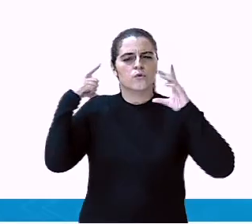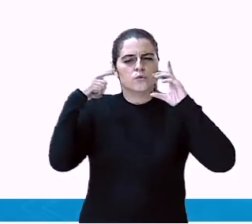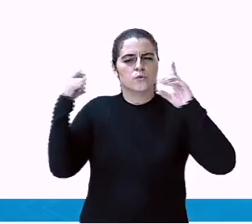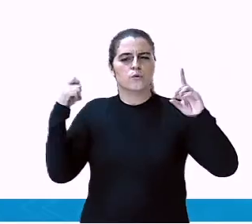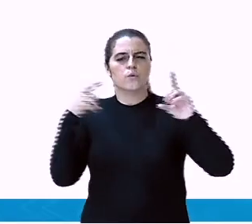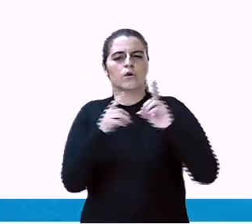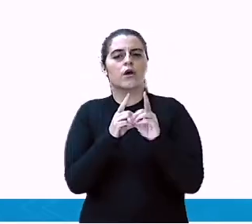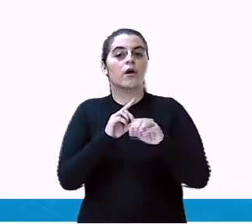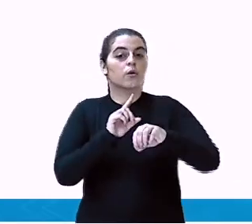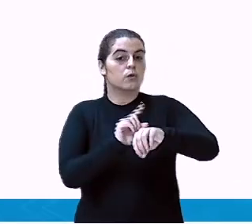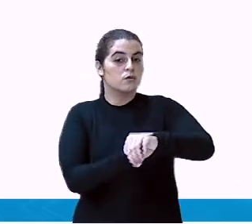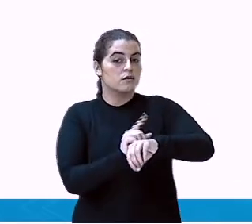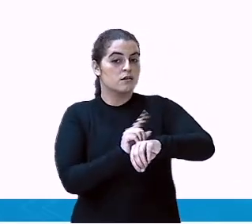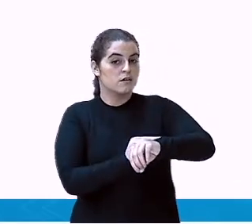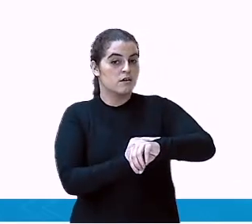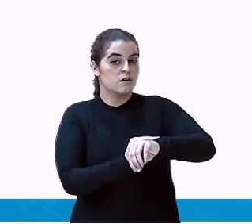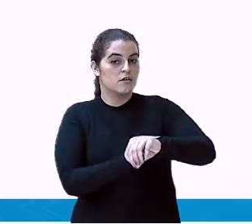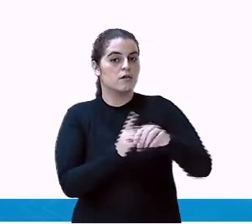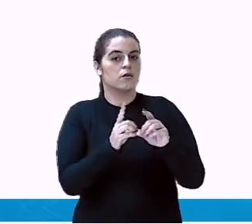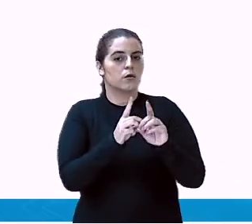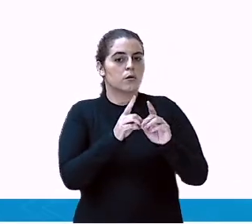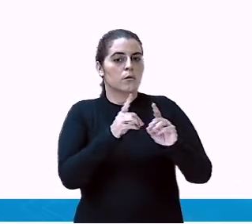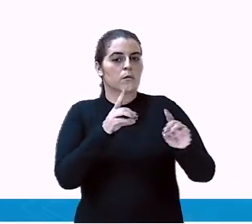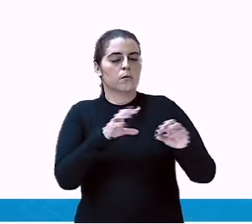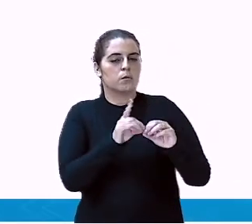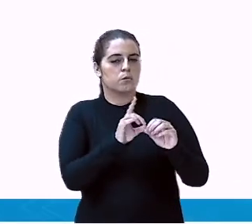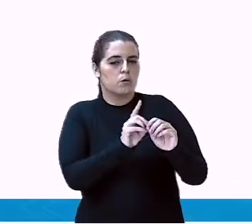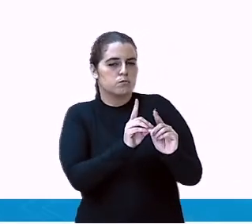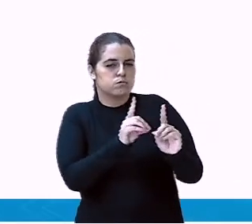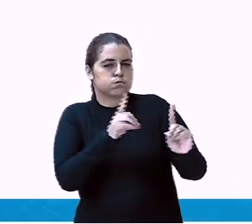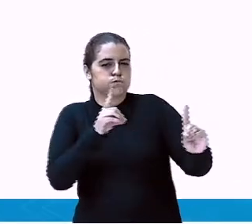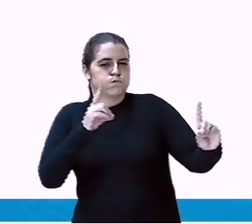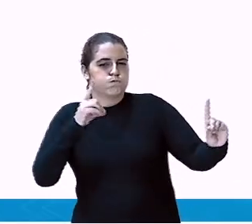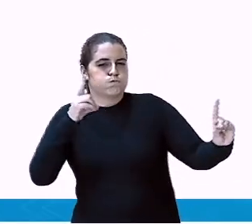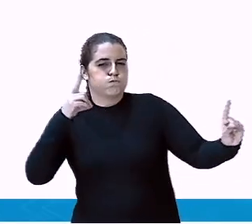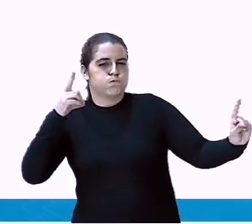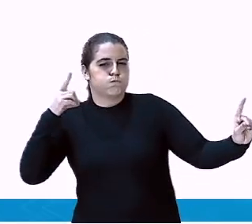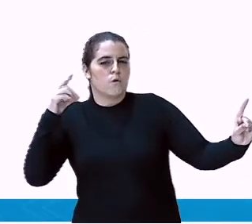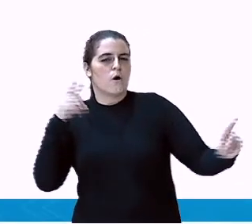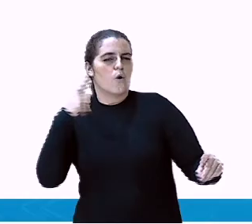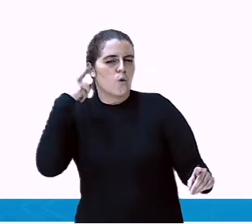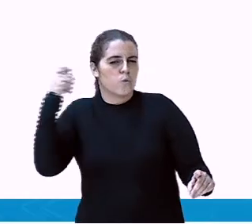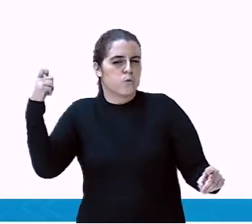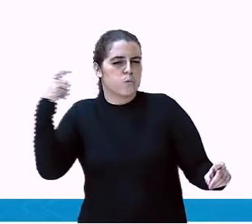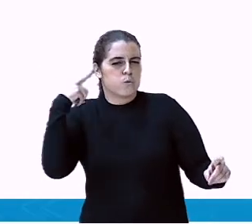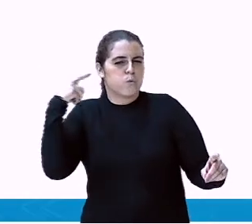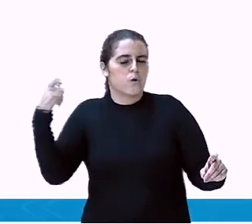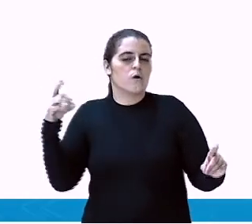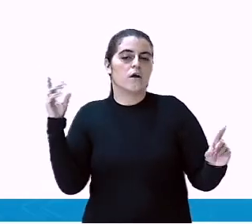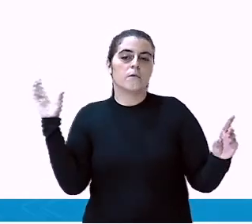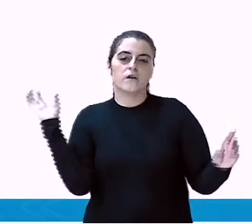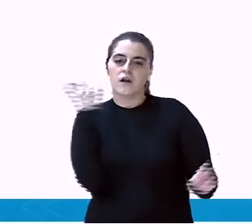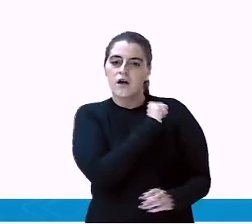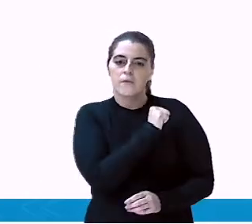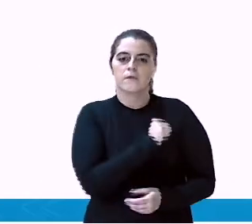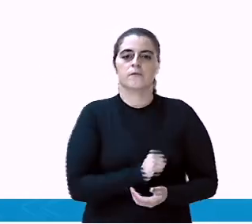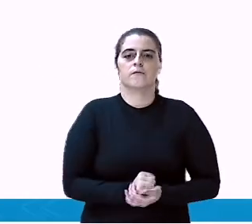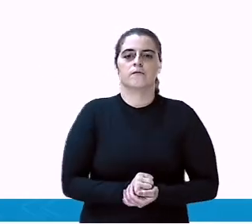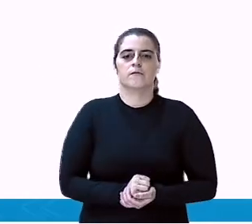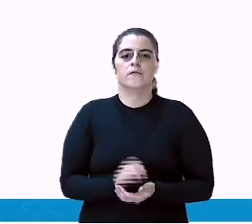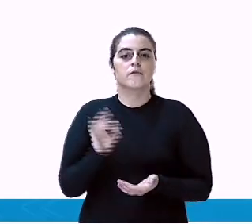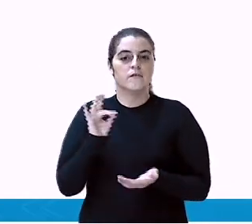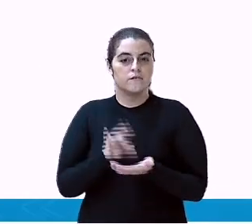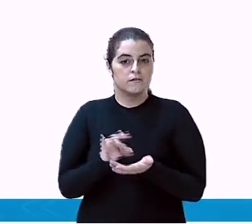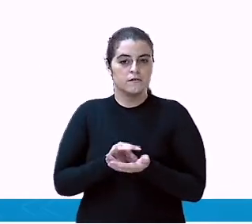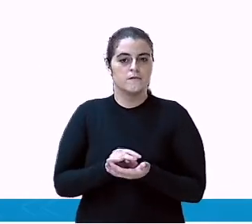Duração é o tempo de produção do som. Ele pode ser longo ou ele pode ser curto, não é